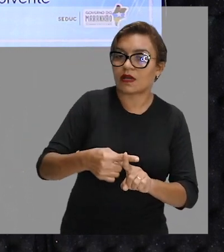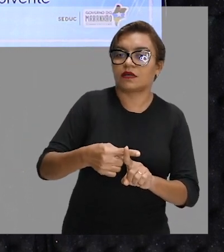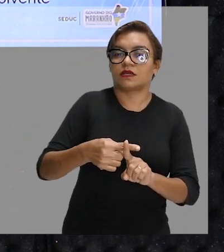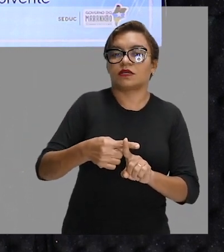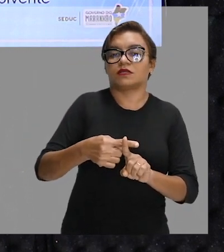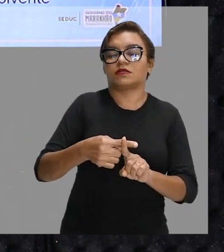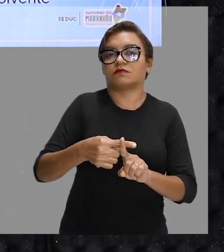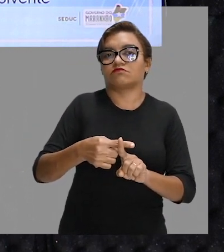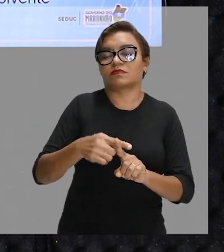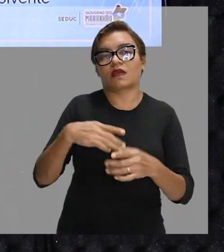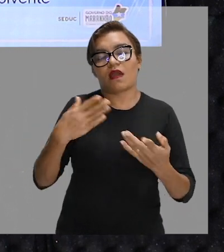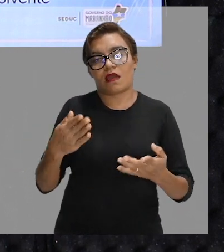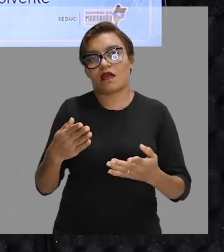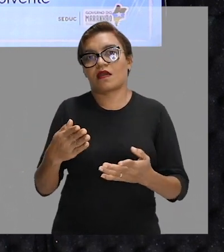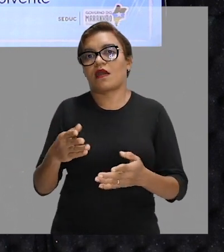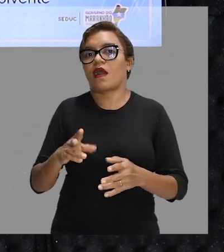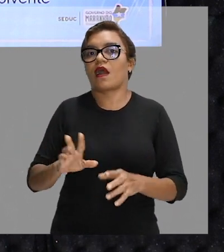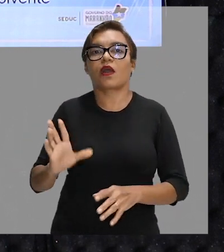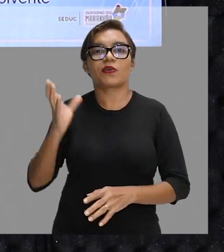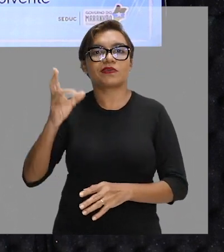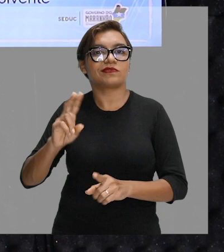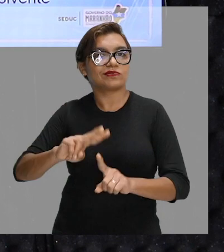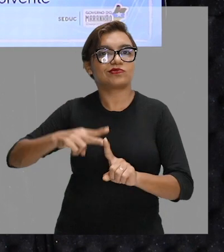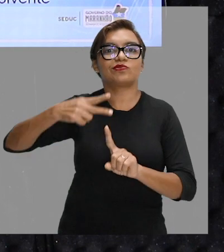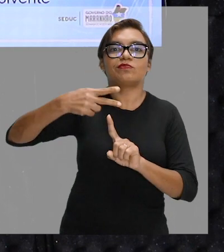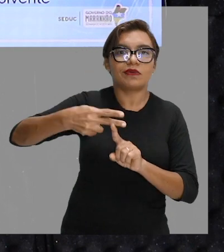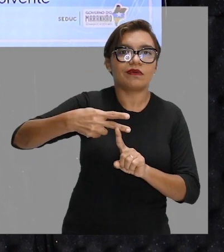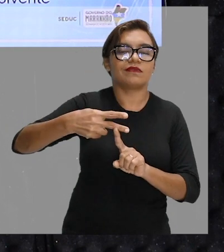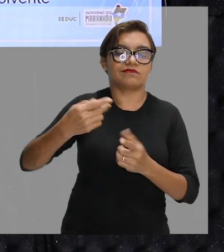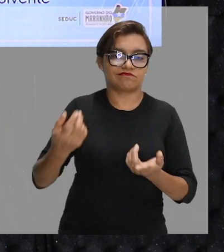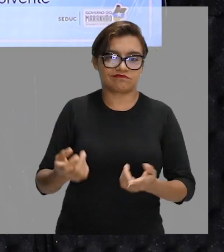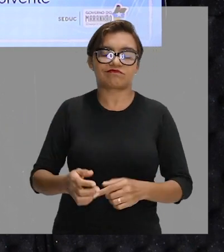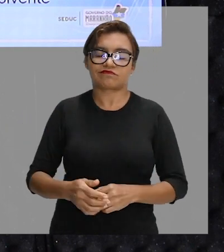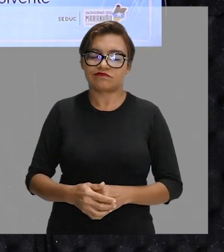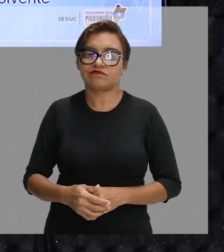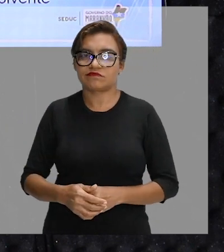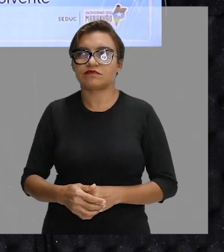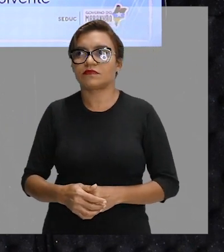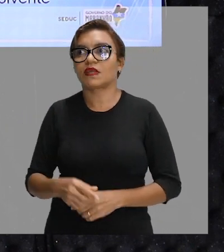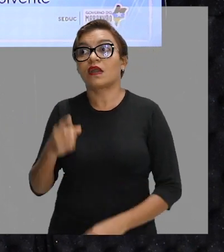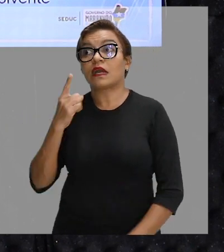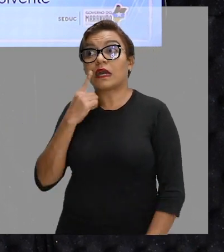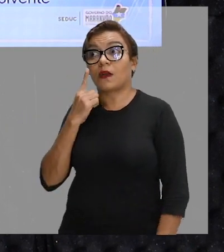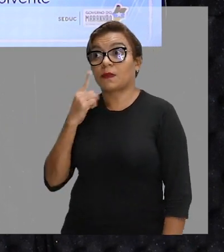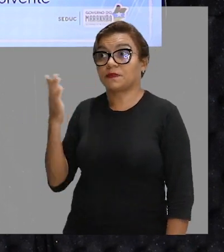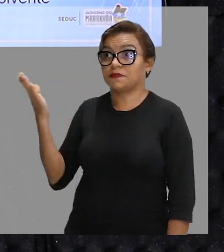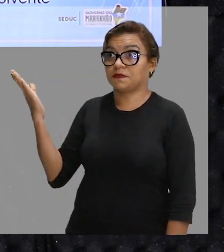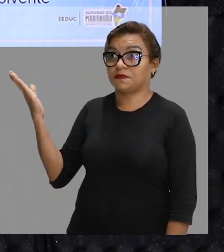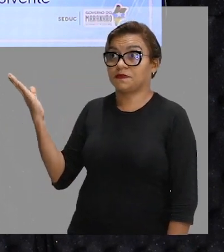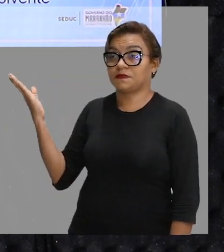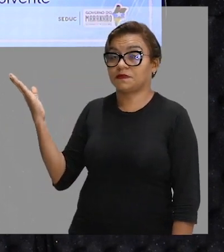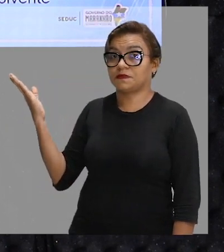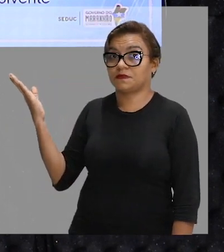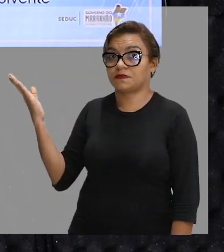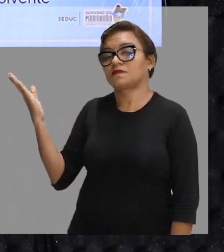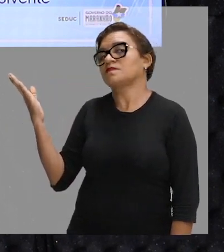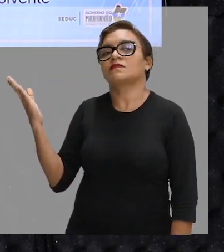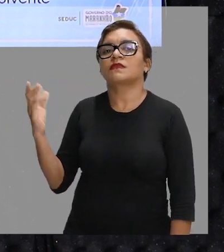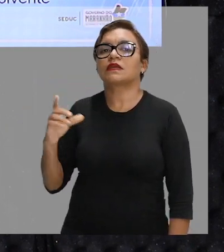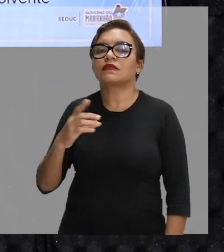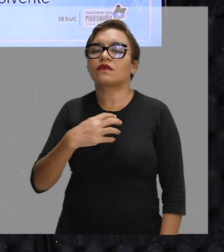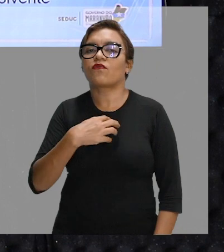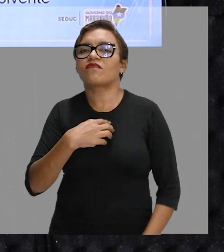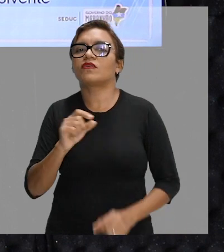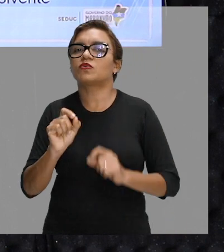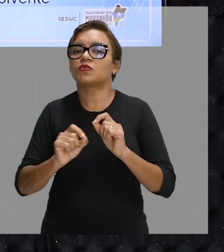dobrado. 2 vezes 0,52, 1,04. Adicionei 1 mol, o efeito crioscópico,